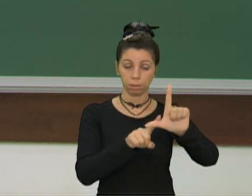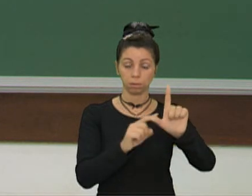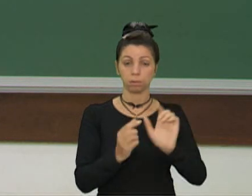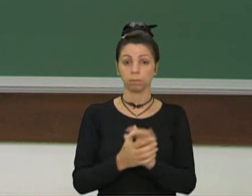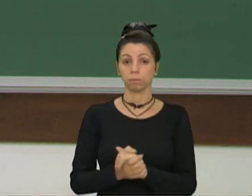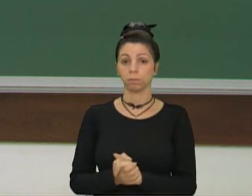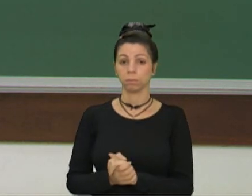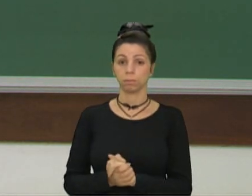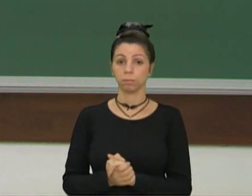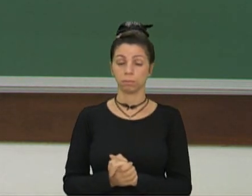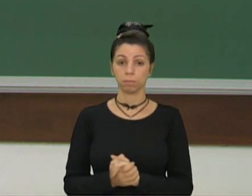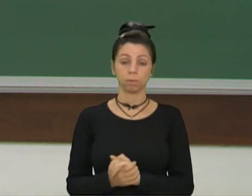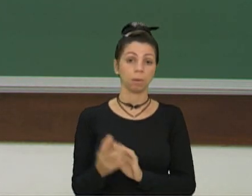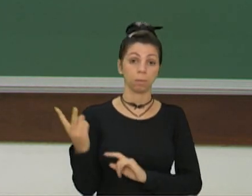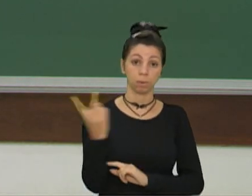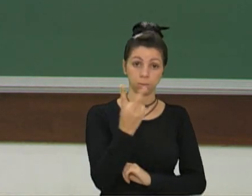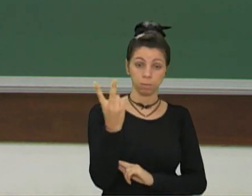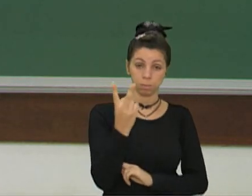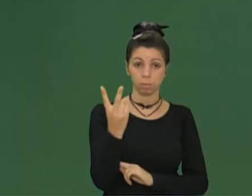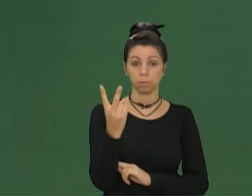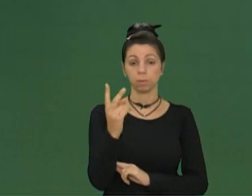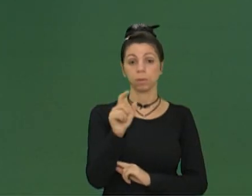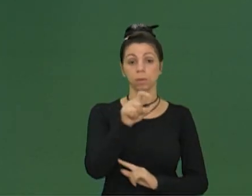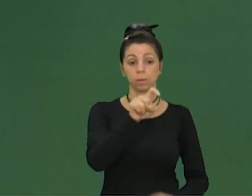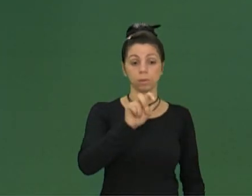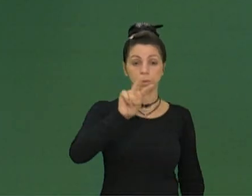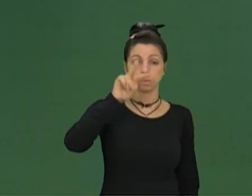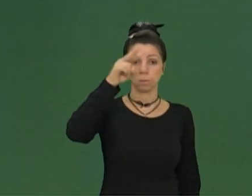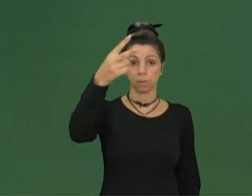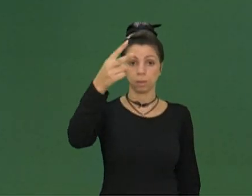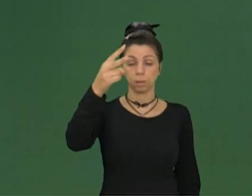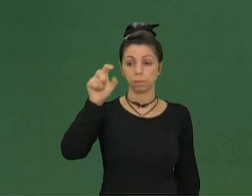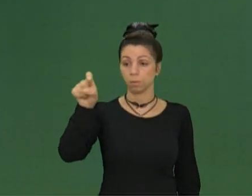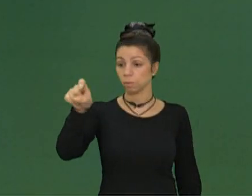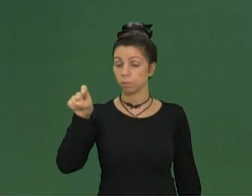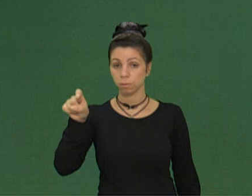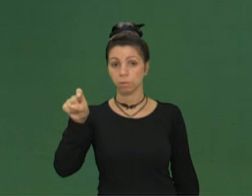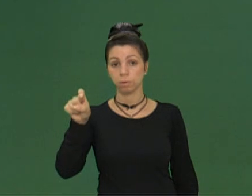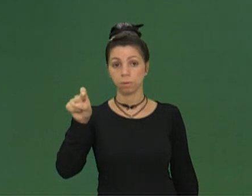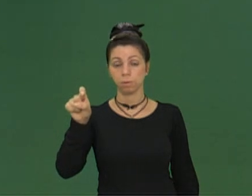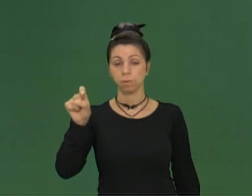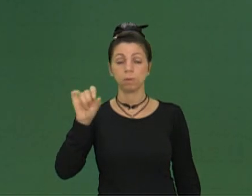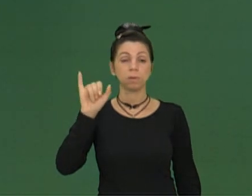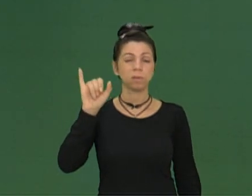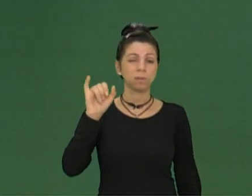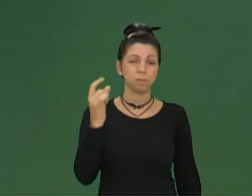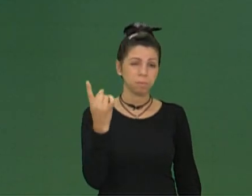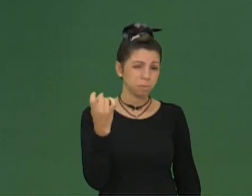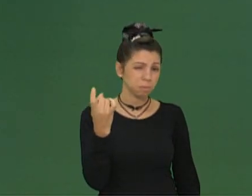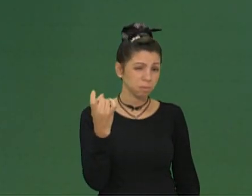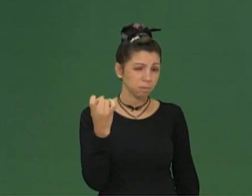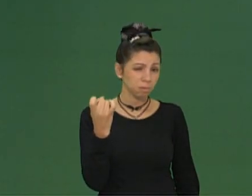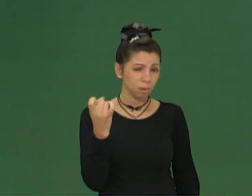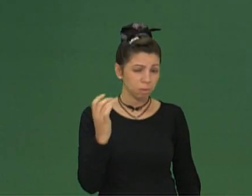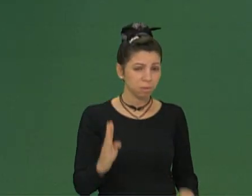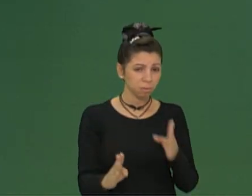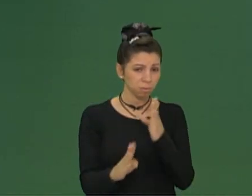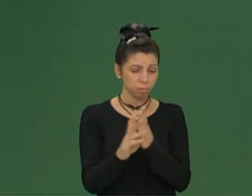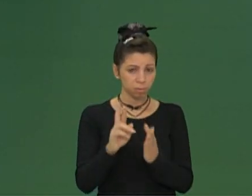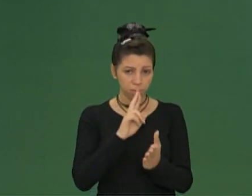x. Eu tenho as duas. Então, será que se eu isolar uma delas, eu vou conseguir encontrar o